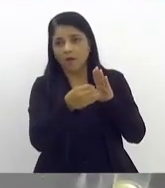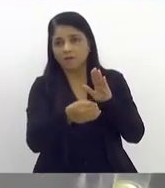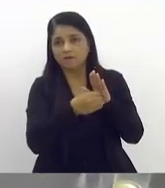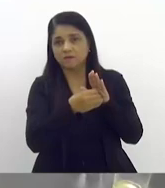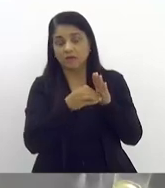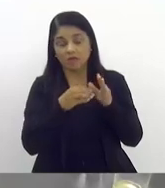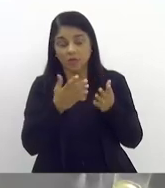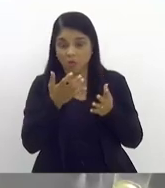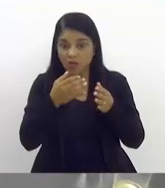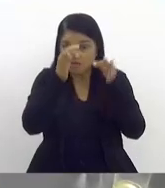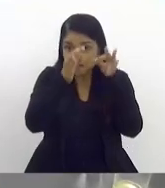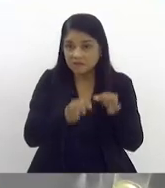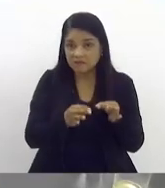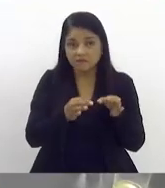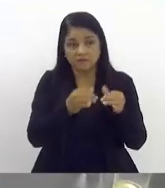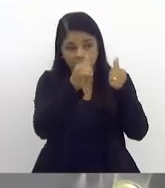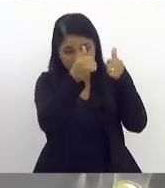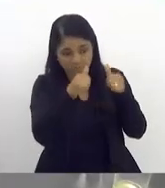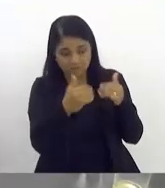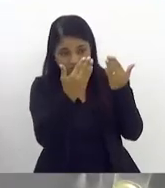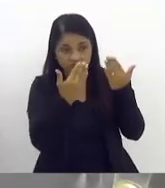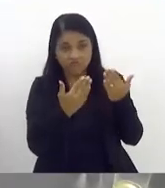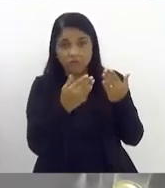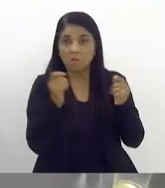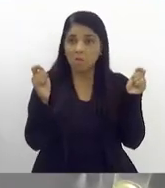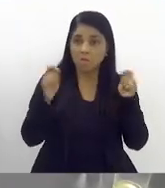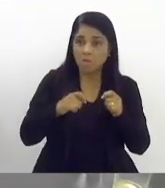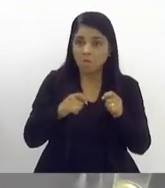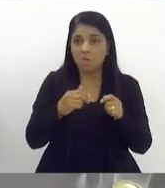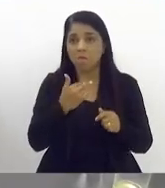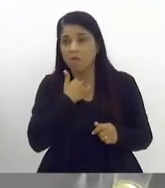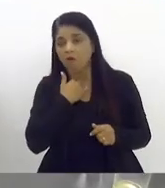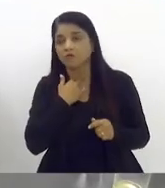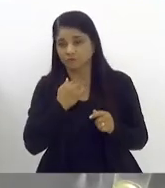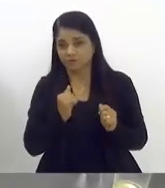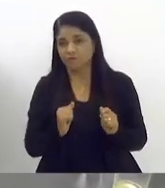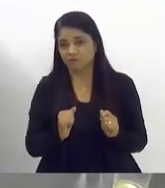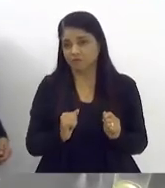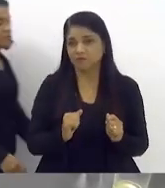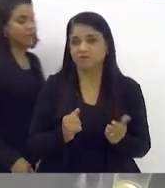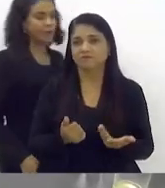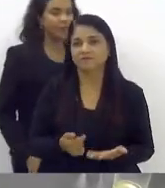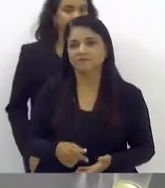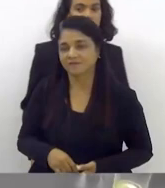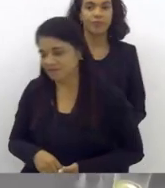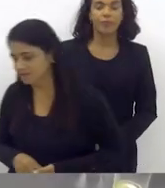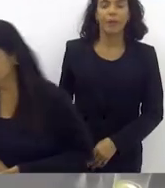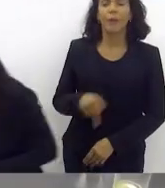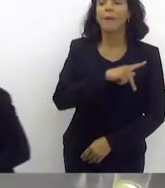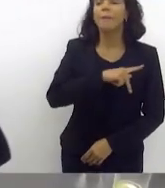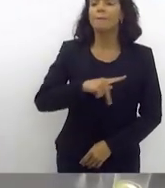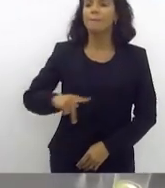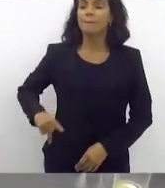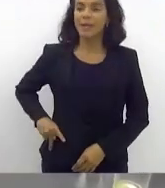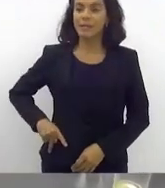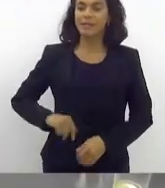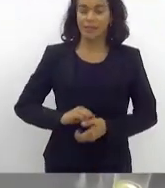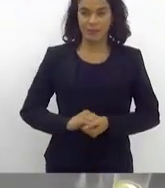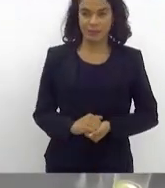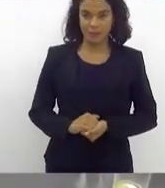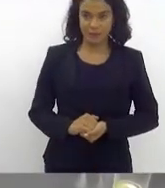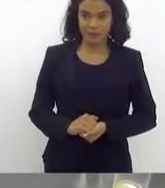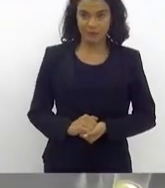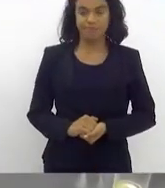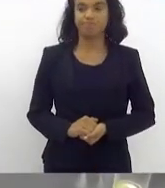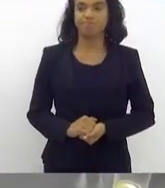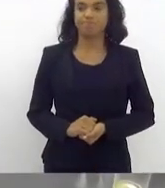ter certeza para dizer que tópico é, etc., etc. Perfeito. Presidente. Projeto com vista para o deputado Luiz Paulo.